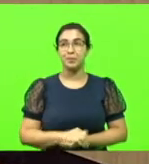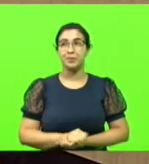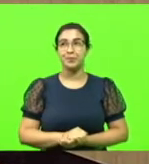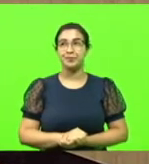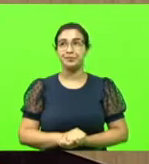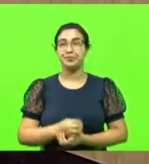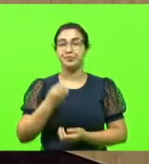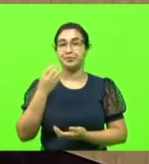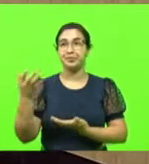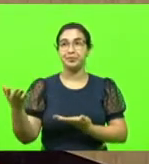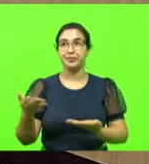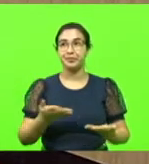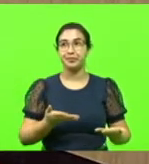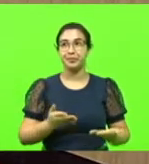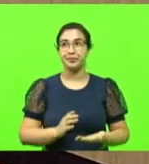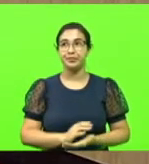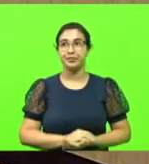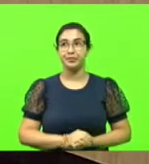bem-vindo.